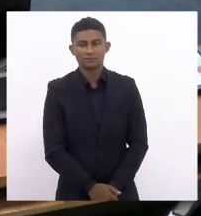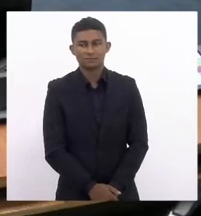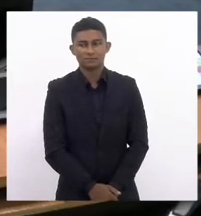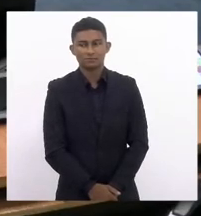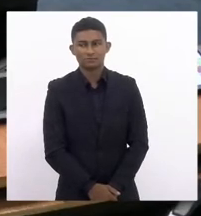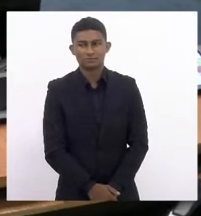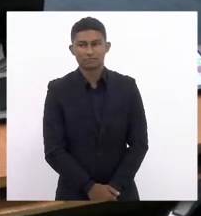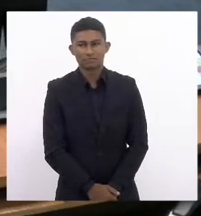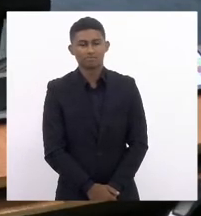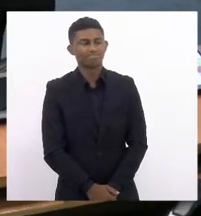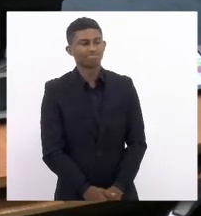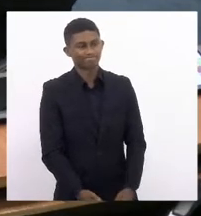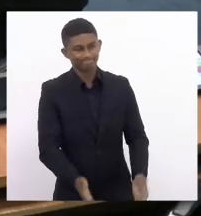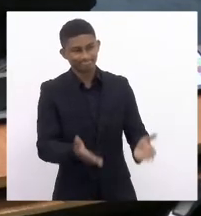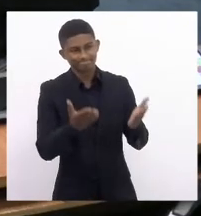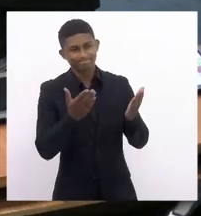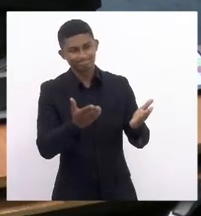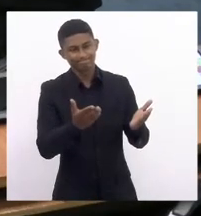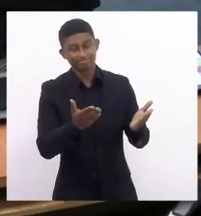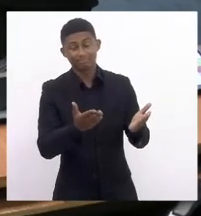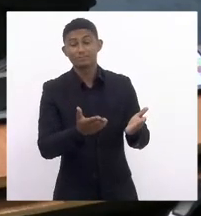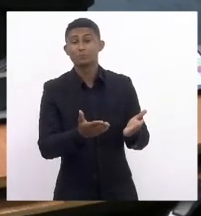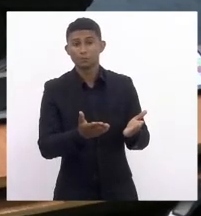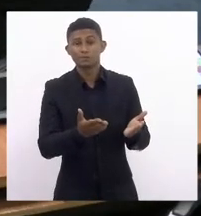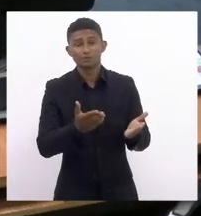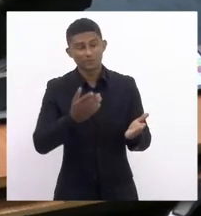Senhor presidente,